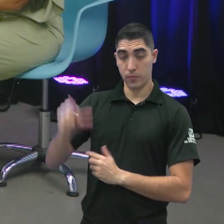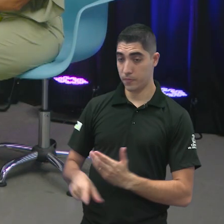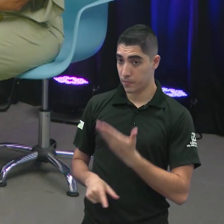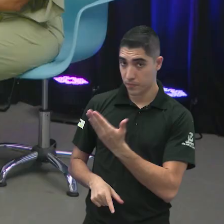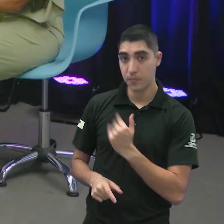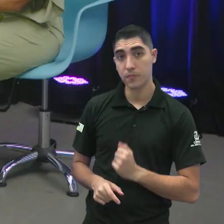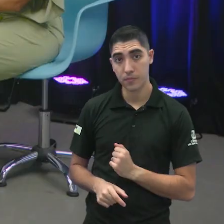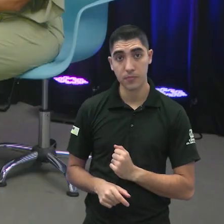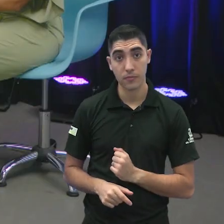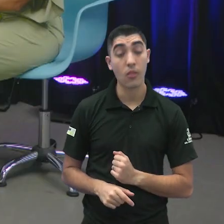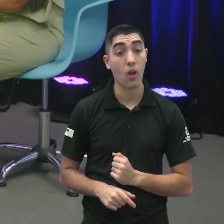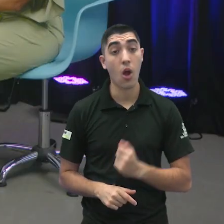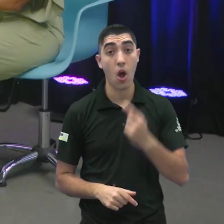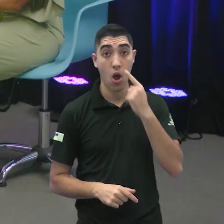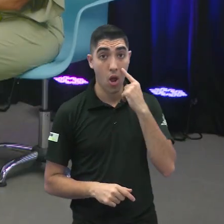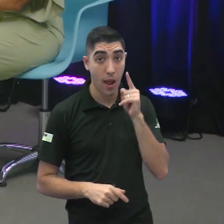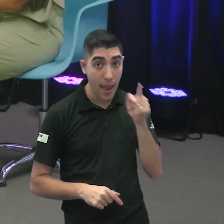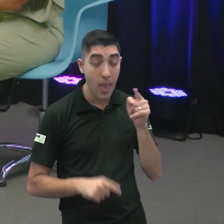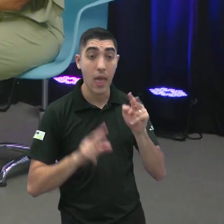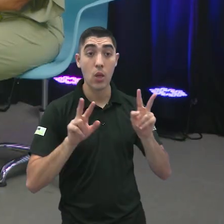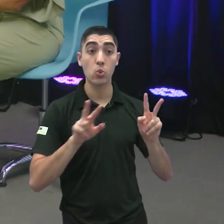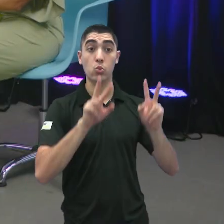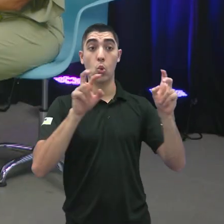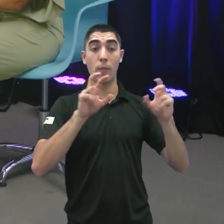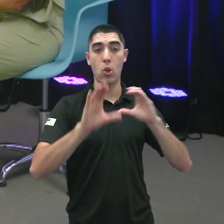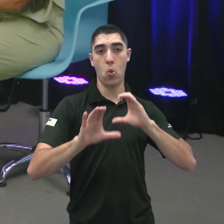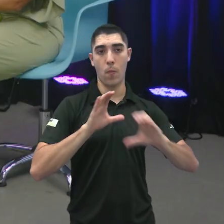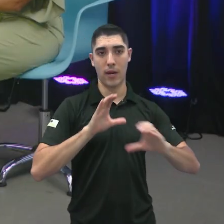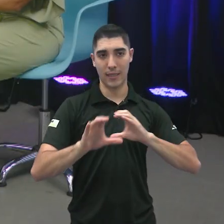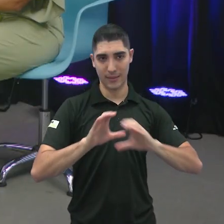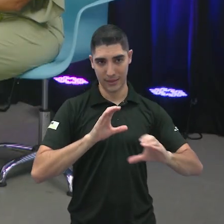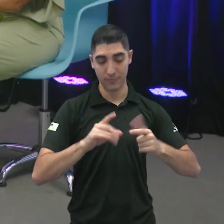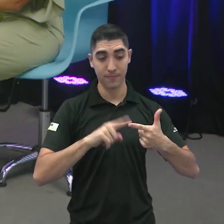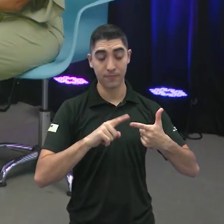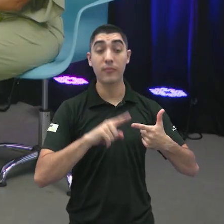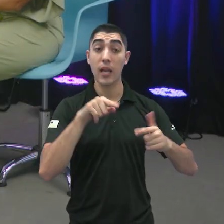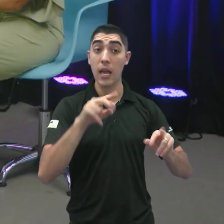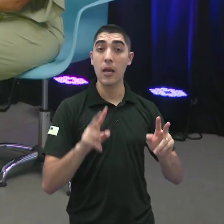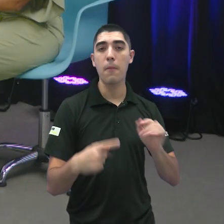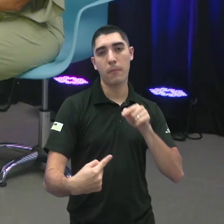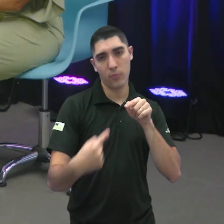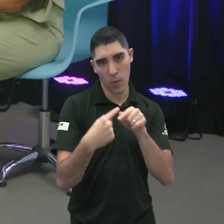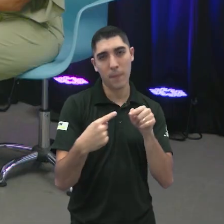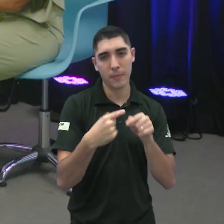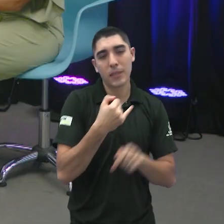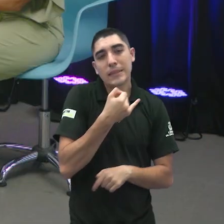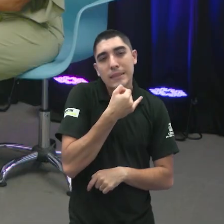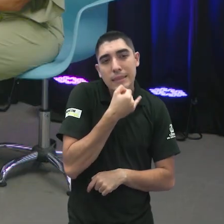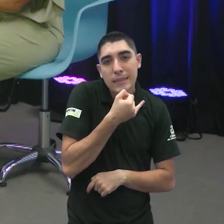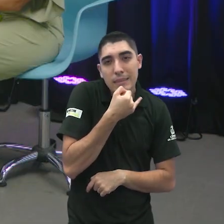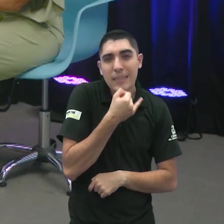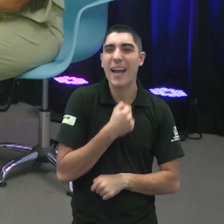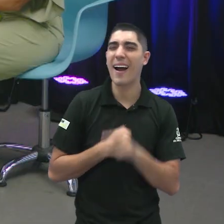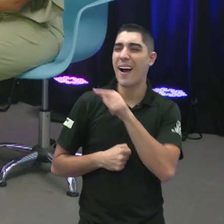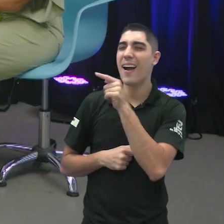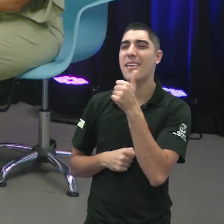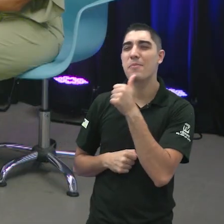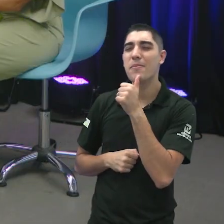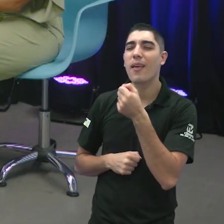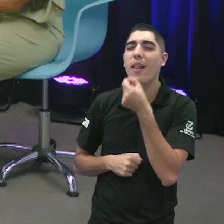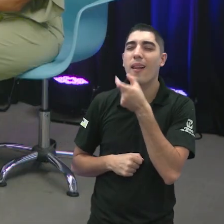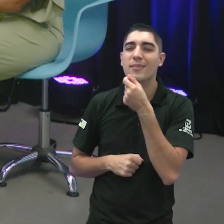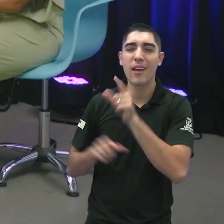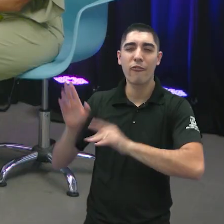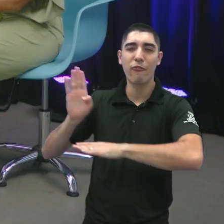traço. Aí a gente tem o traço comunicador, que é representado ali pela nossa tristeza do Divertidamente. Ela né? é muito engraçada. Você